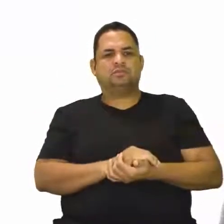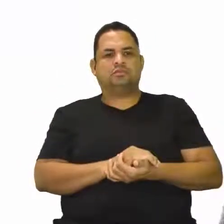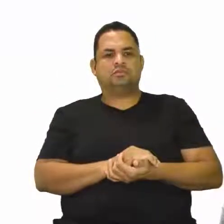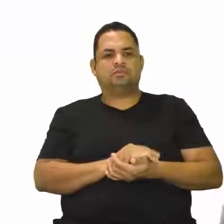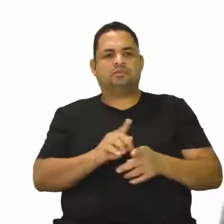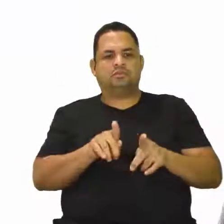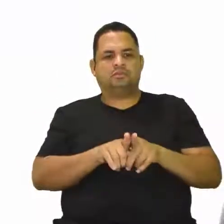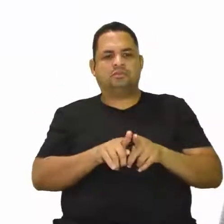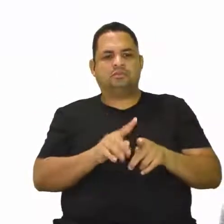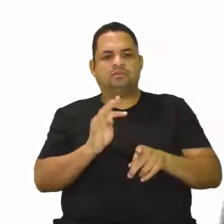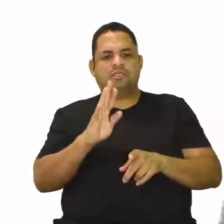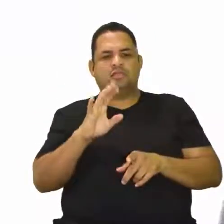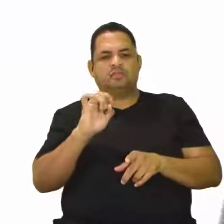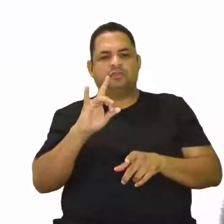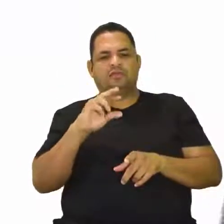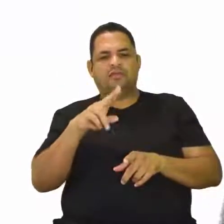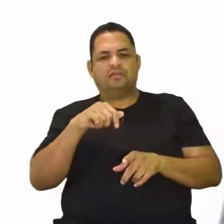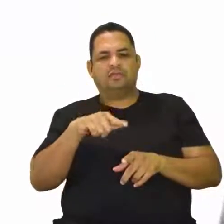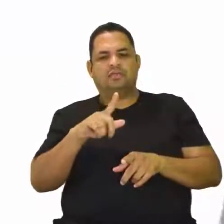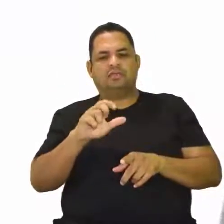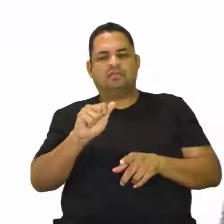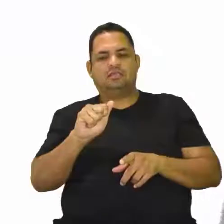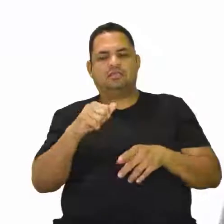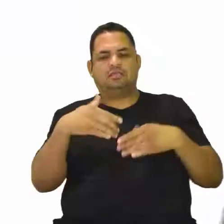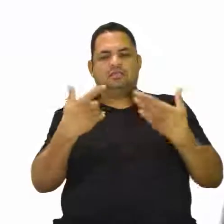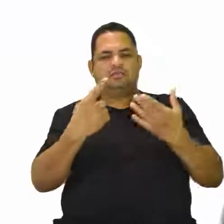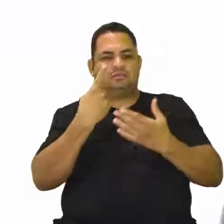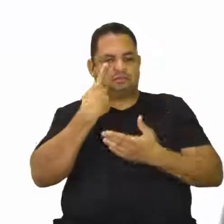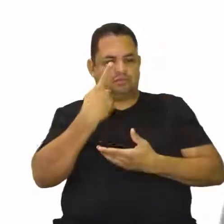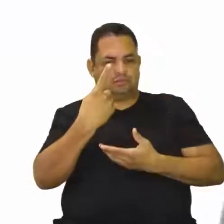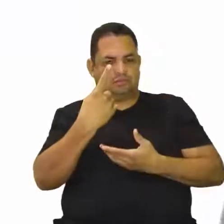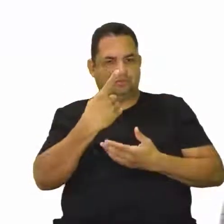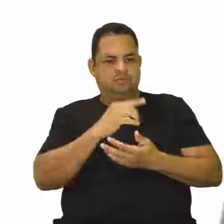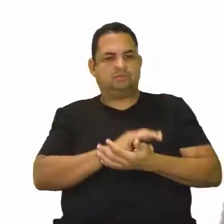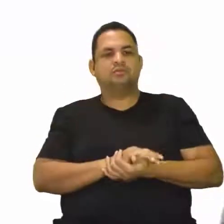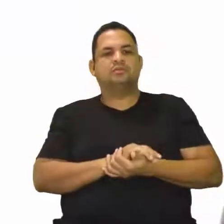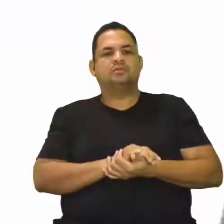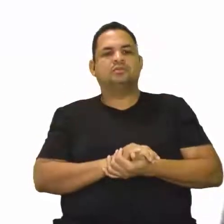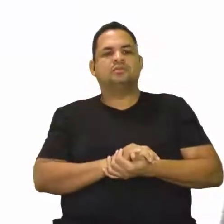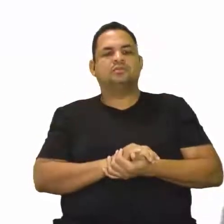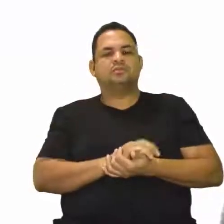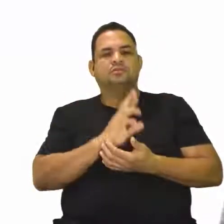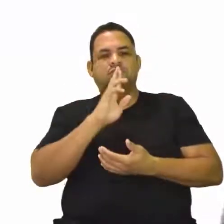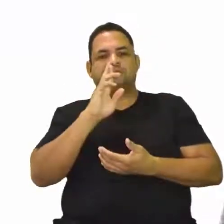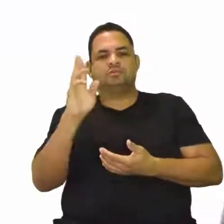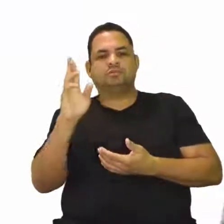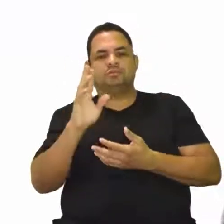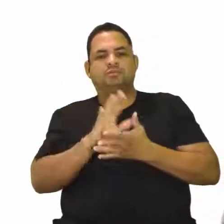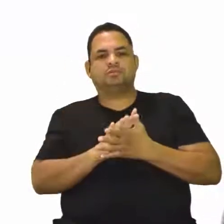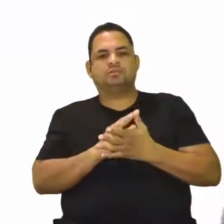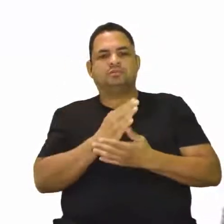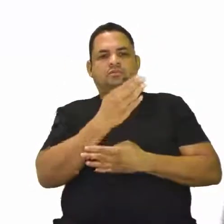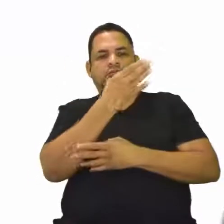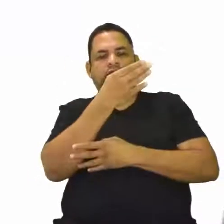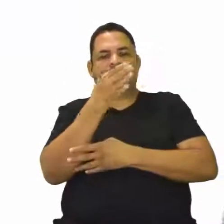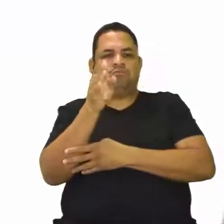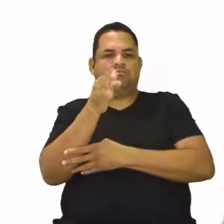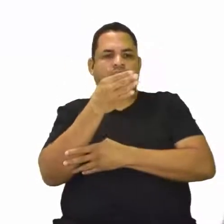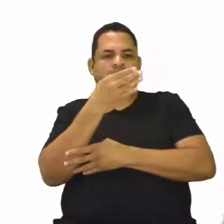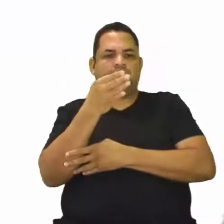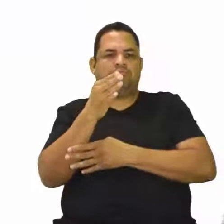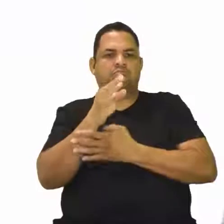e também a Tchecoslováquia Observe que os cursos estão o ar tirando